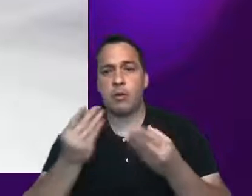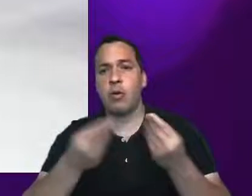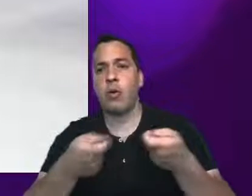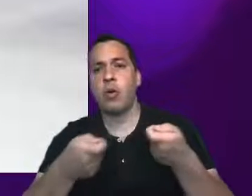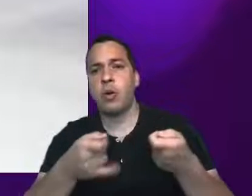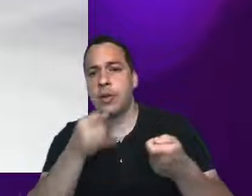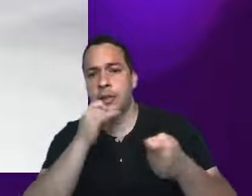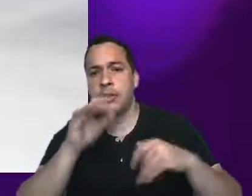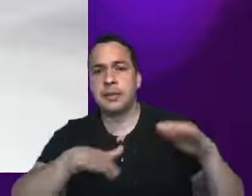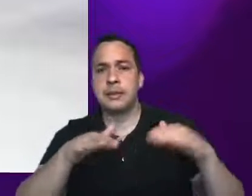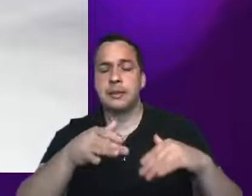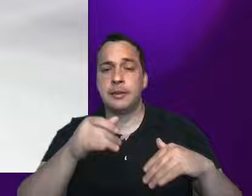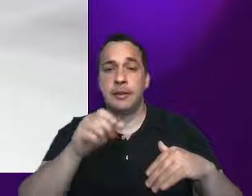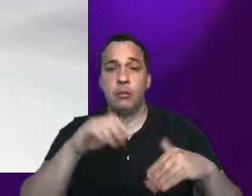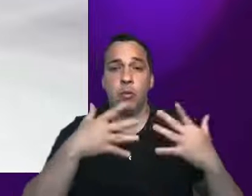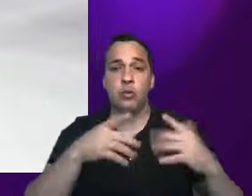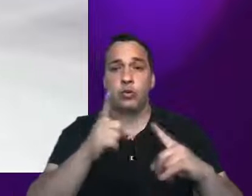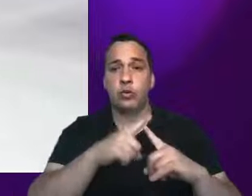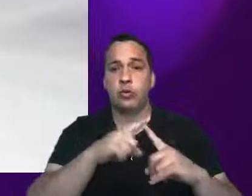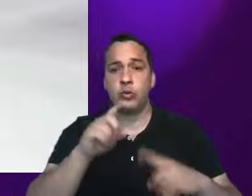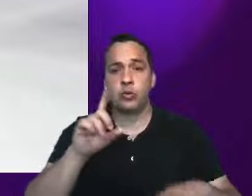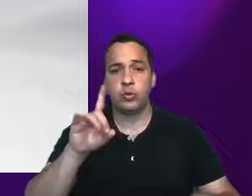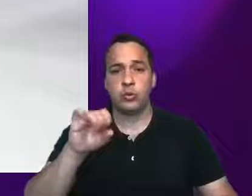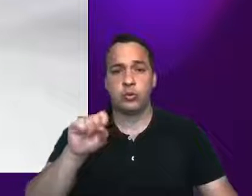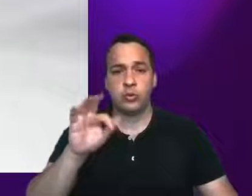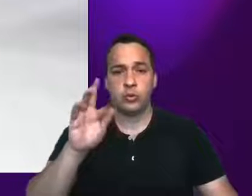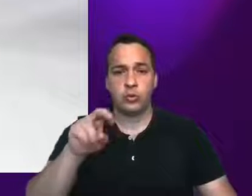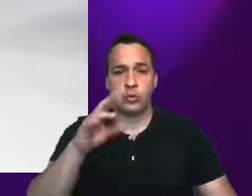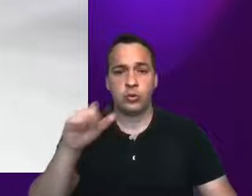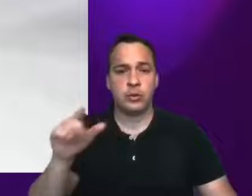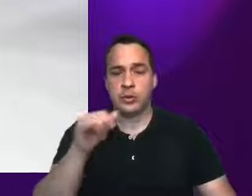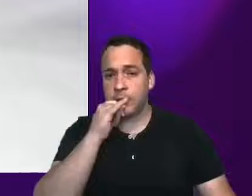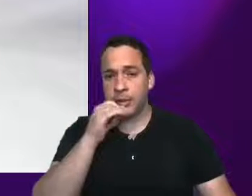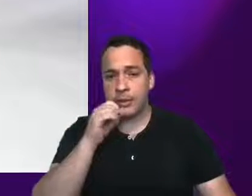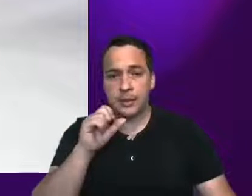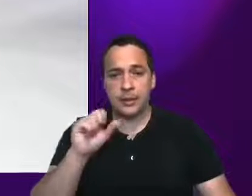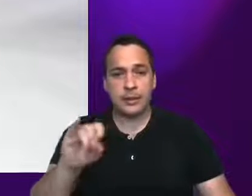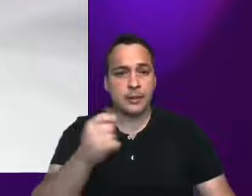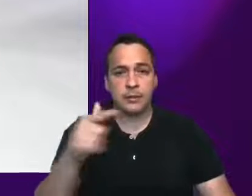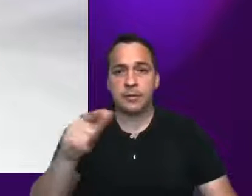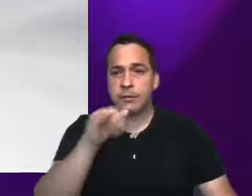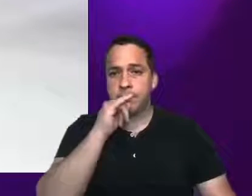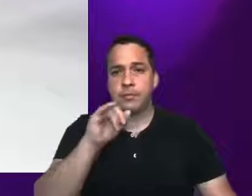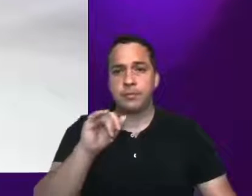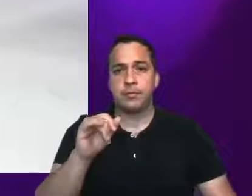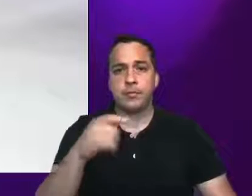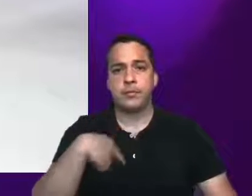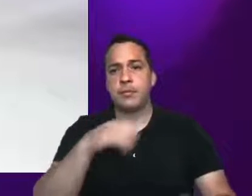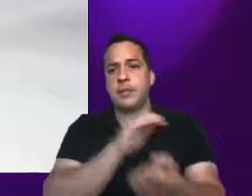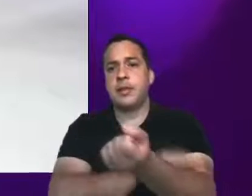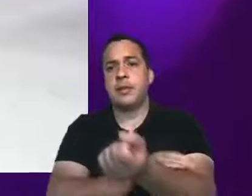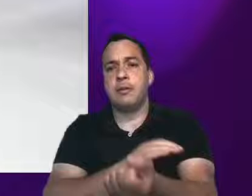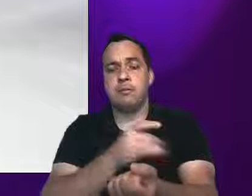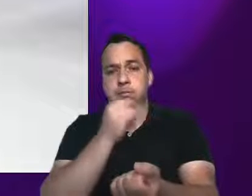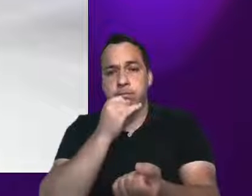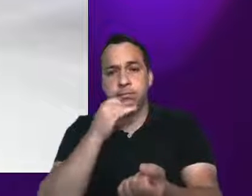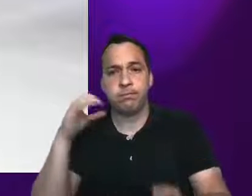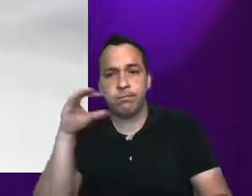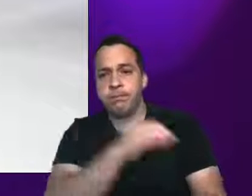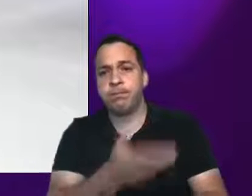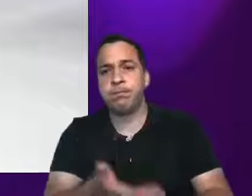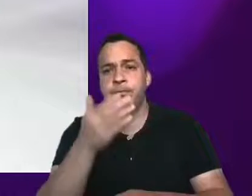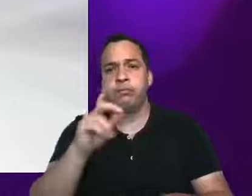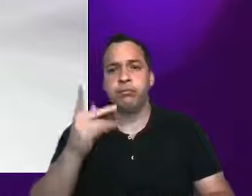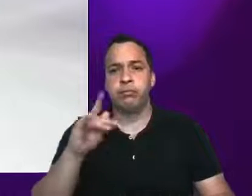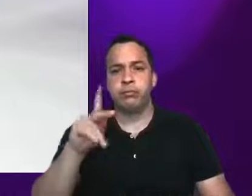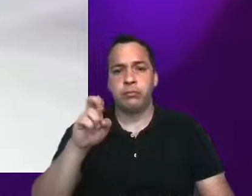de disfunção renal. Tá, eu acho que se o paciente não tiver hipercalemia, a gente pode começar mesmo o paciente estando no estágio 3. Isso